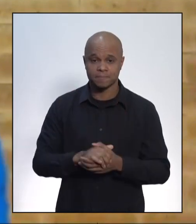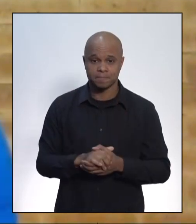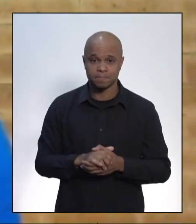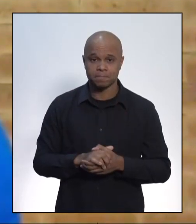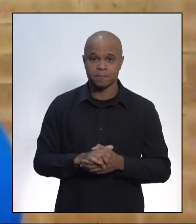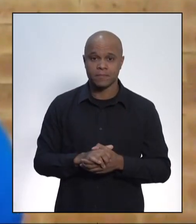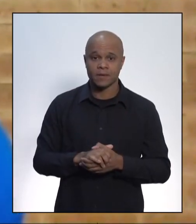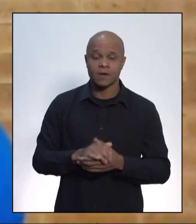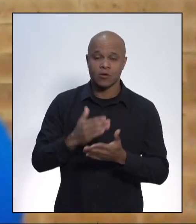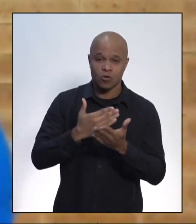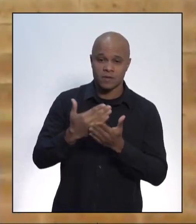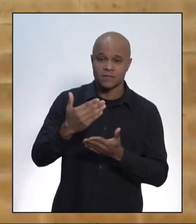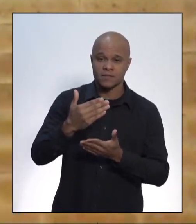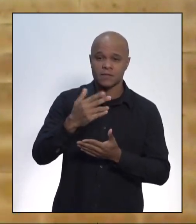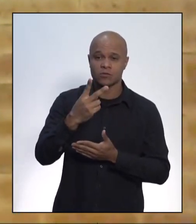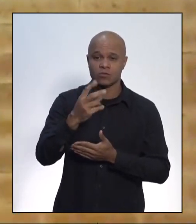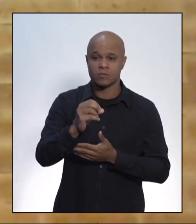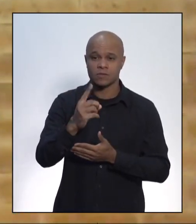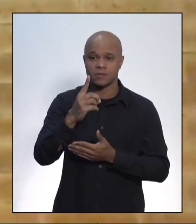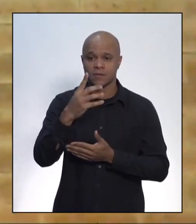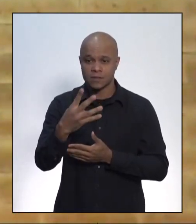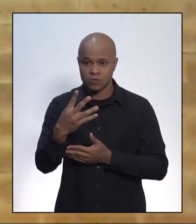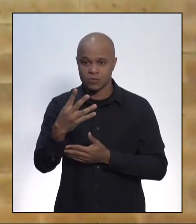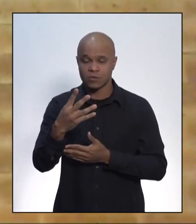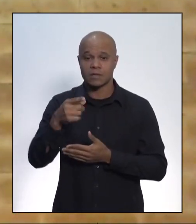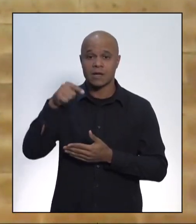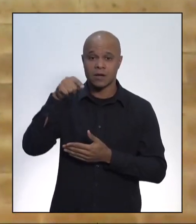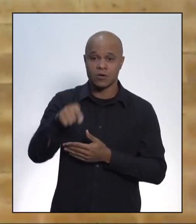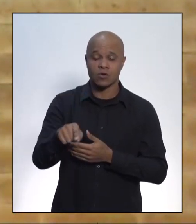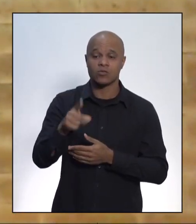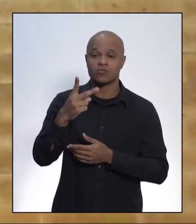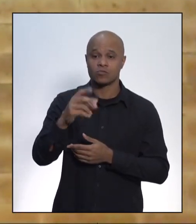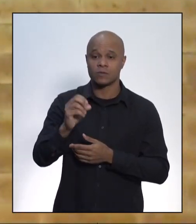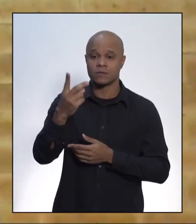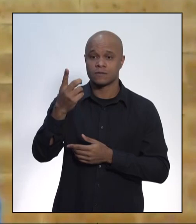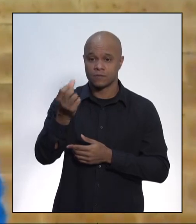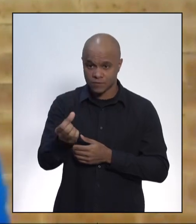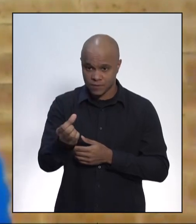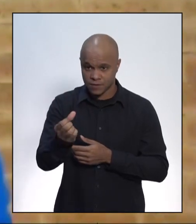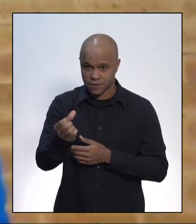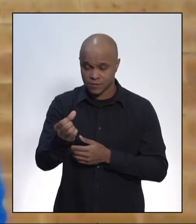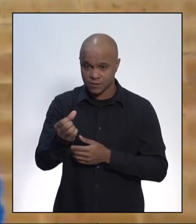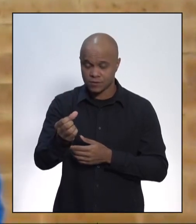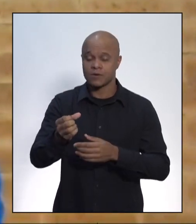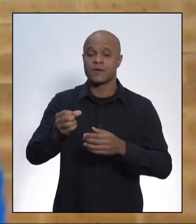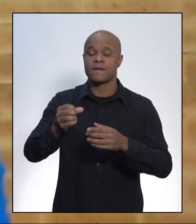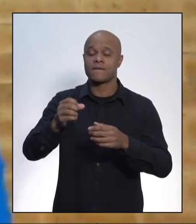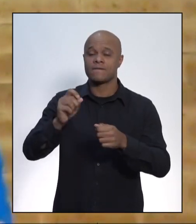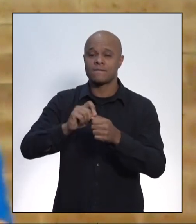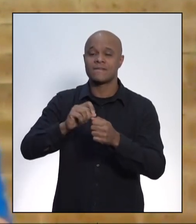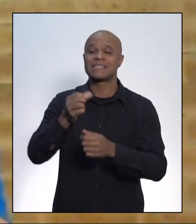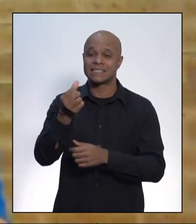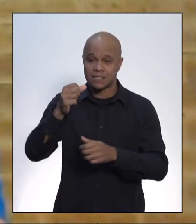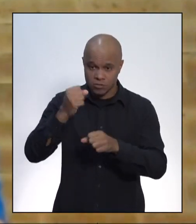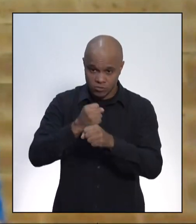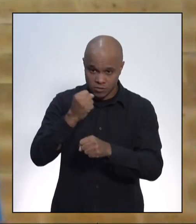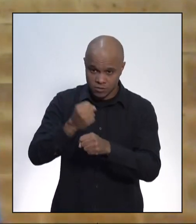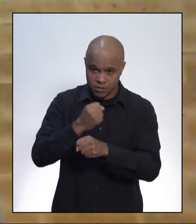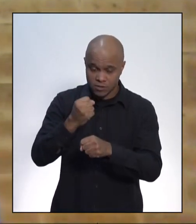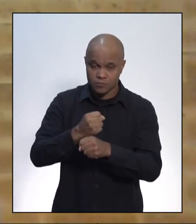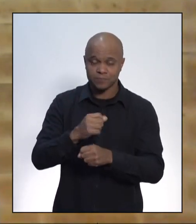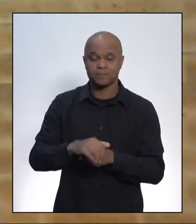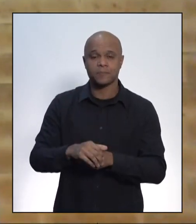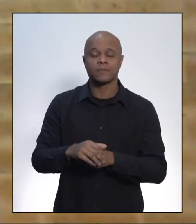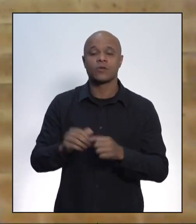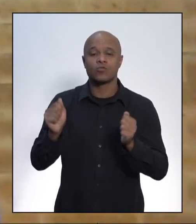Eu comecei isso em 2014, tá, pessoal? Agora, em 2020, eu vou completar 6 anos, tá? 6 anos,